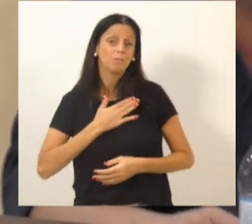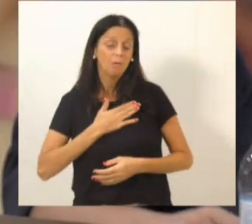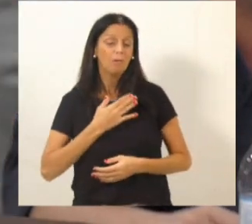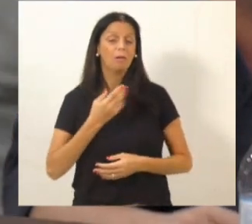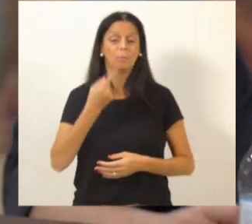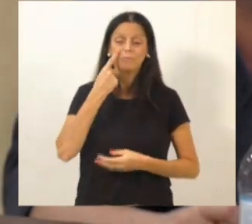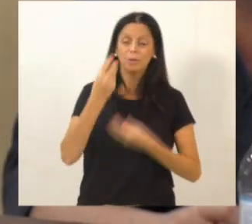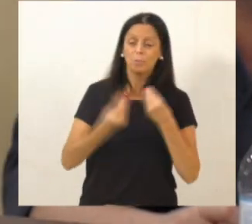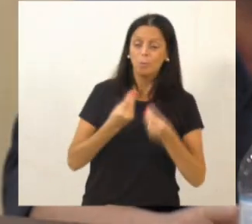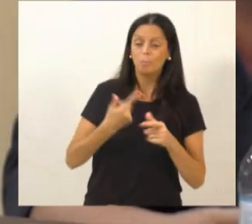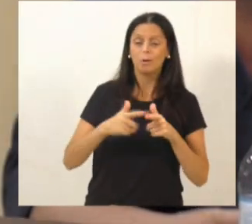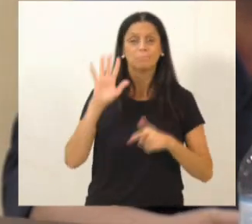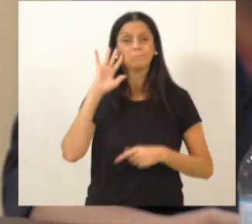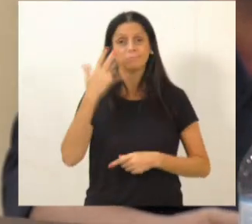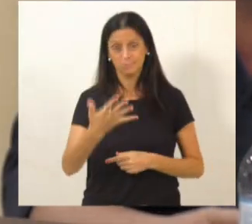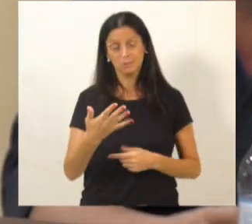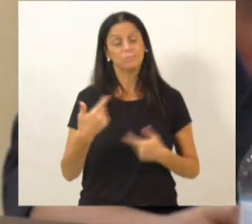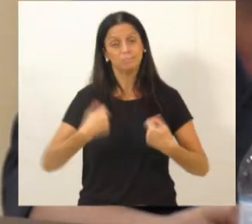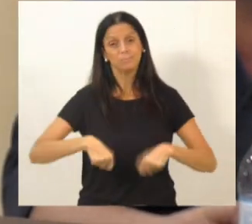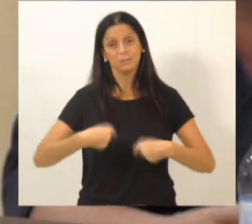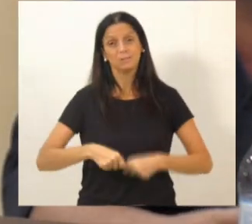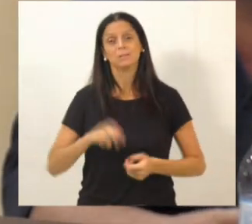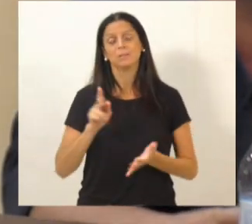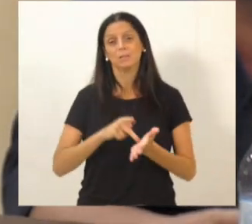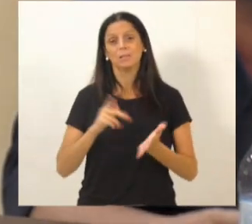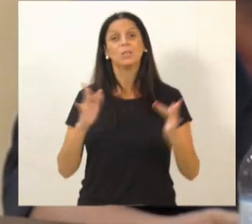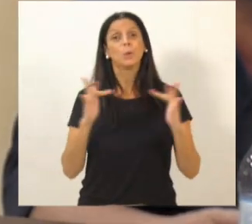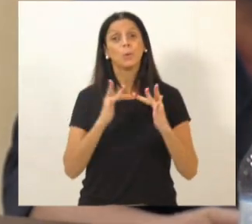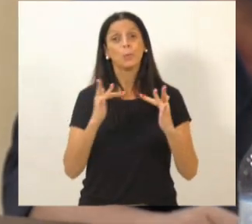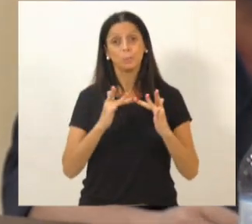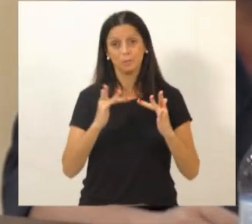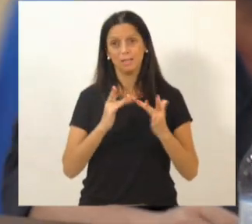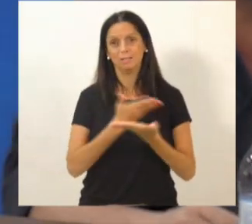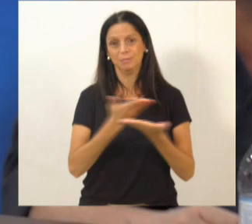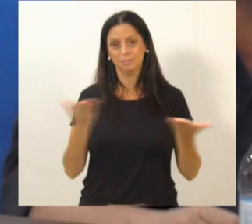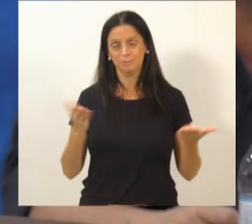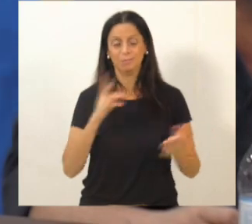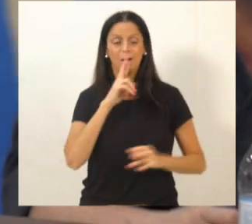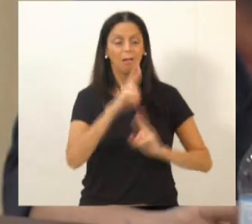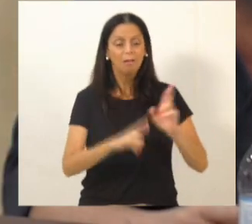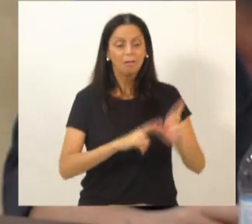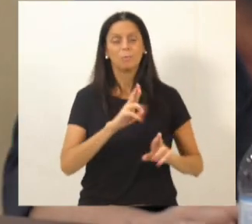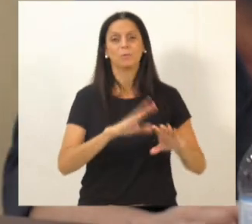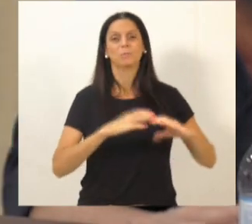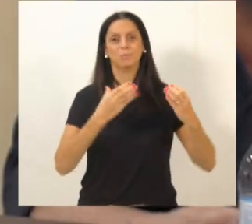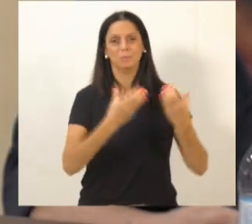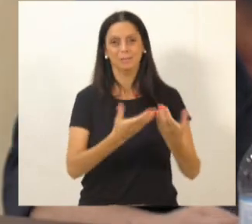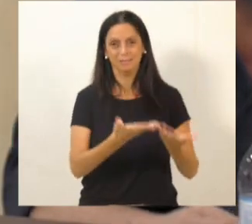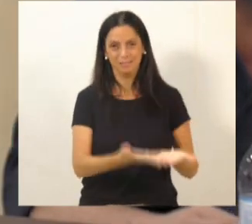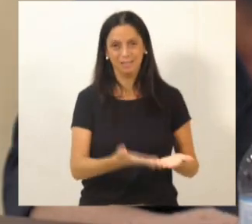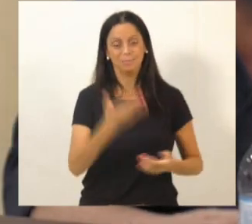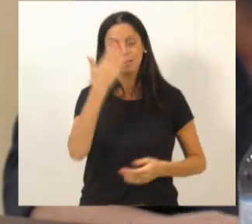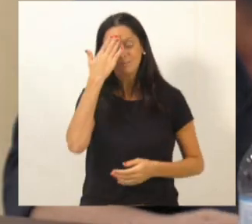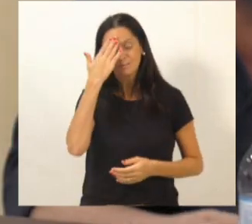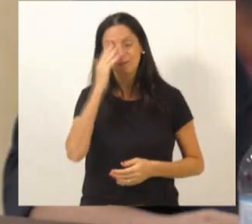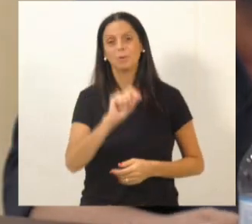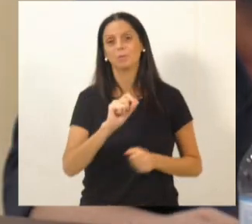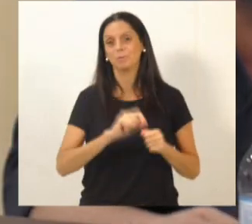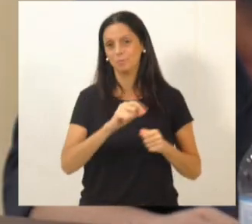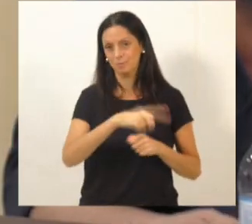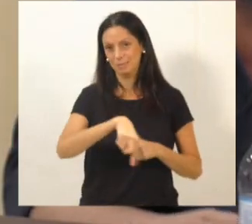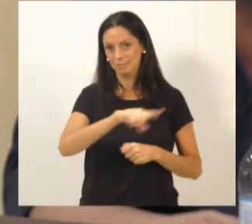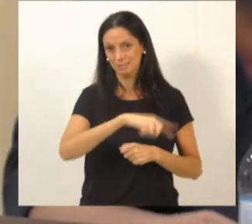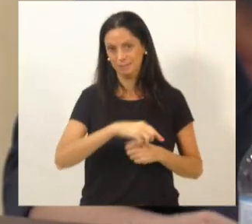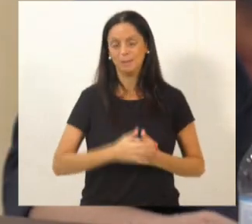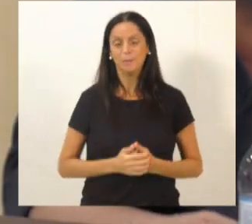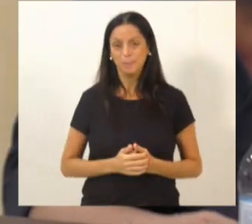acha importante esse contato e essa proximidade, no sentido de dar respostas e soluções para aquilo que é possível, no momento que é possível, para os cidadãos